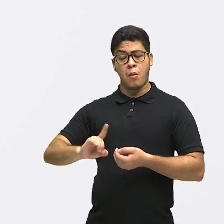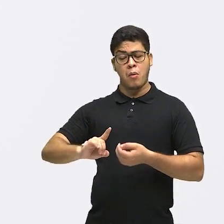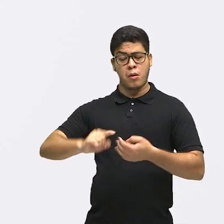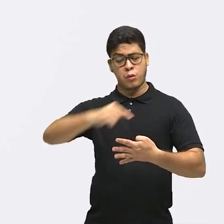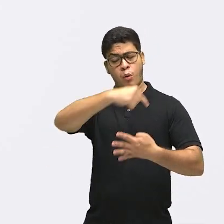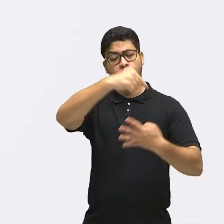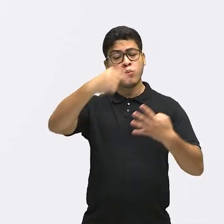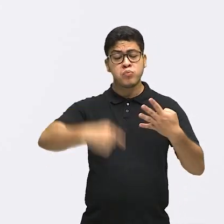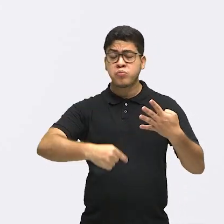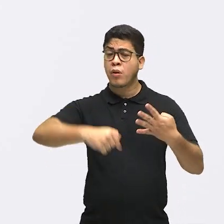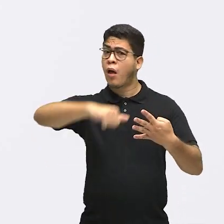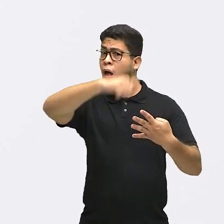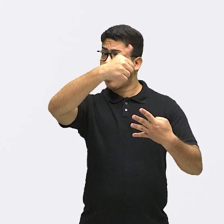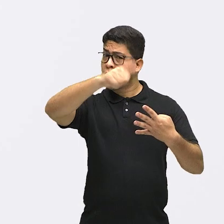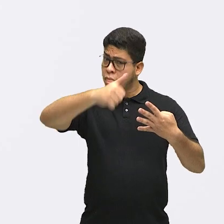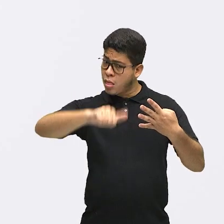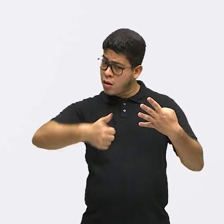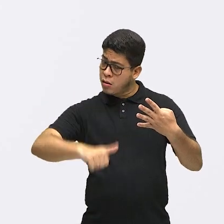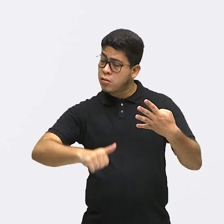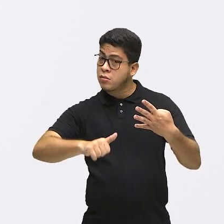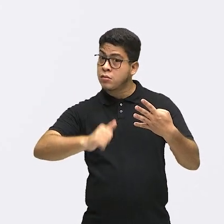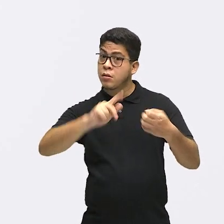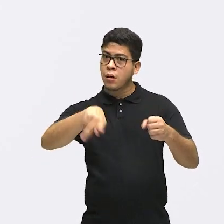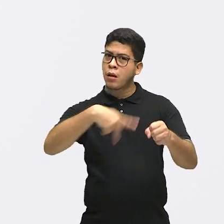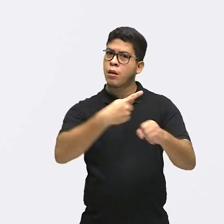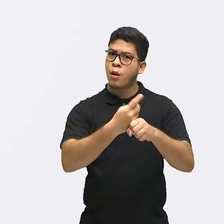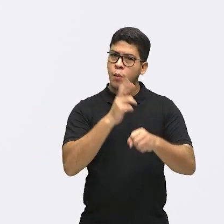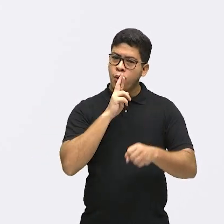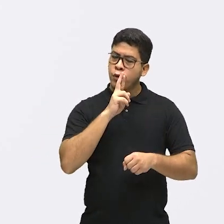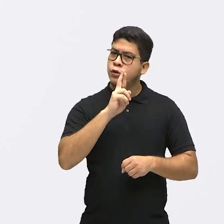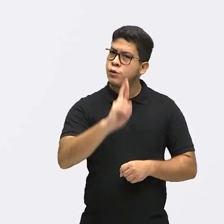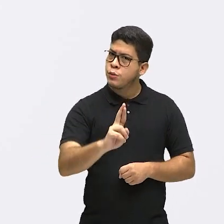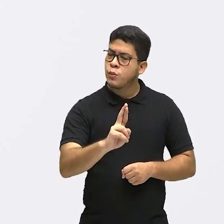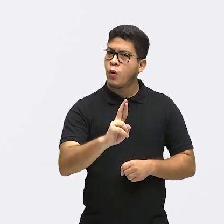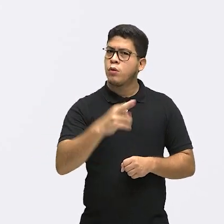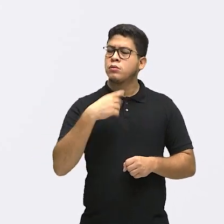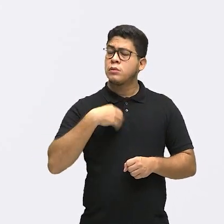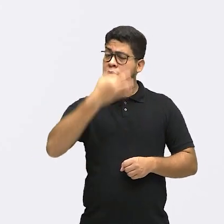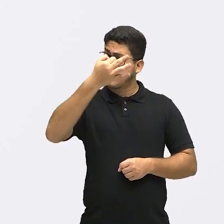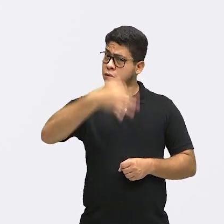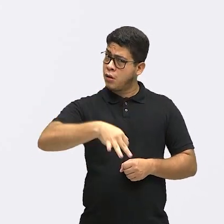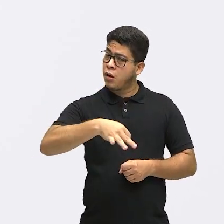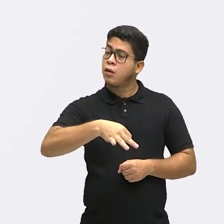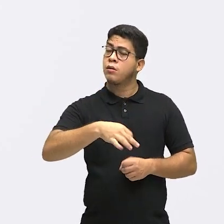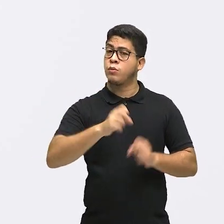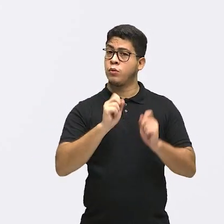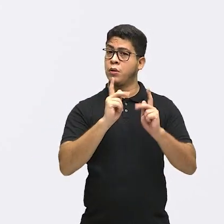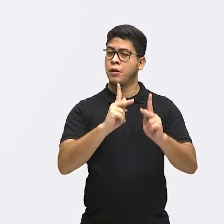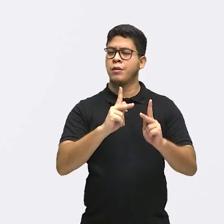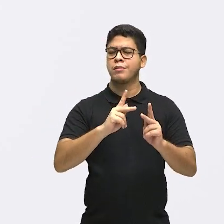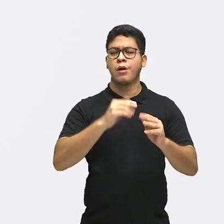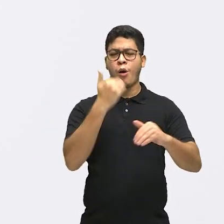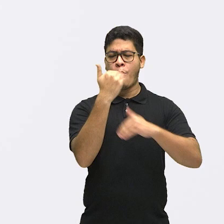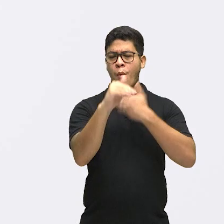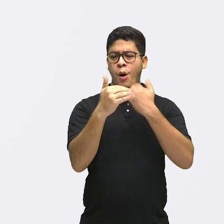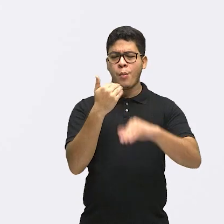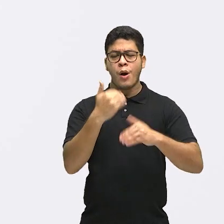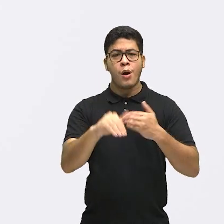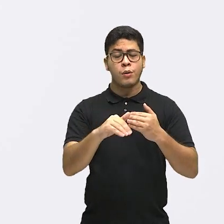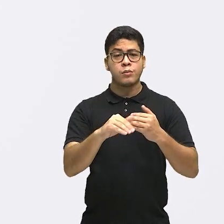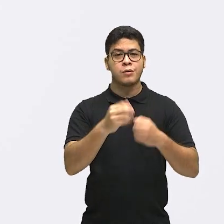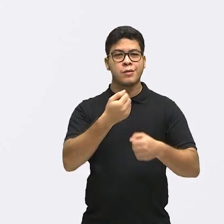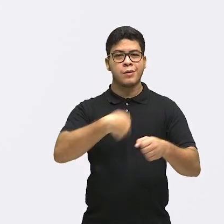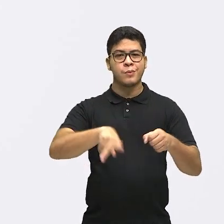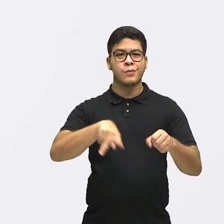D, garrafas de água mineral. Analisem as questões, respondam, participem no chat e daqui a pouco a gente